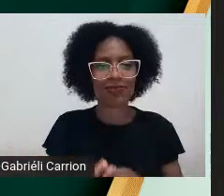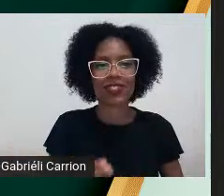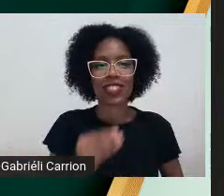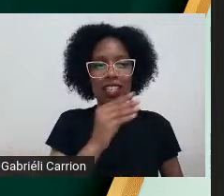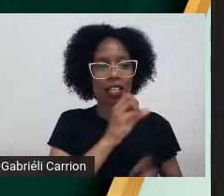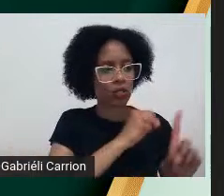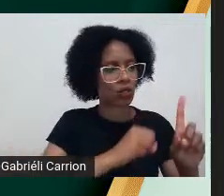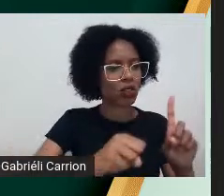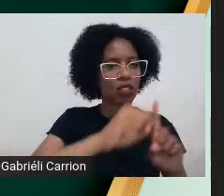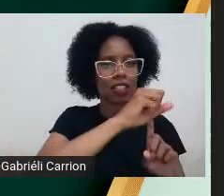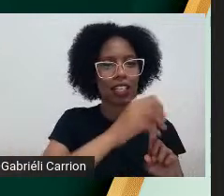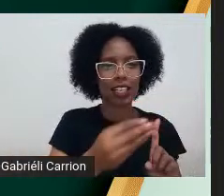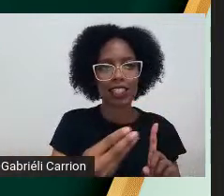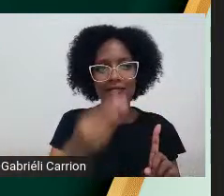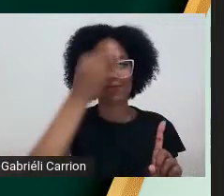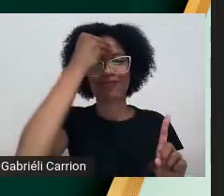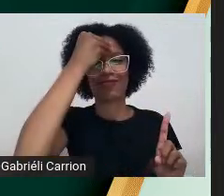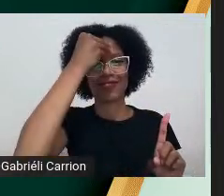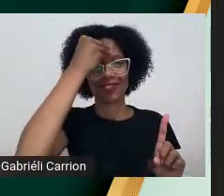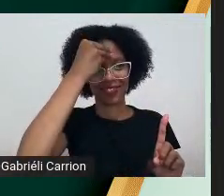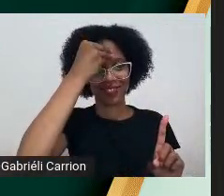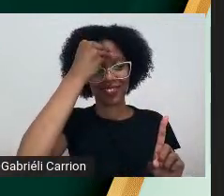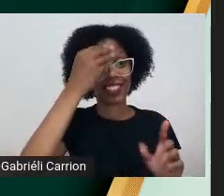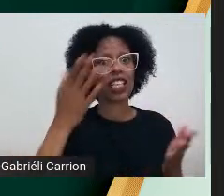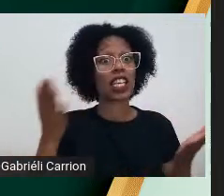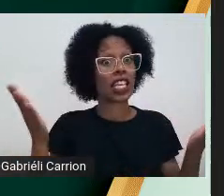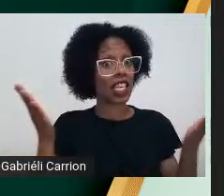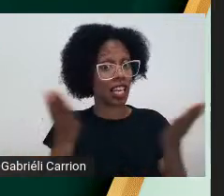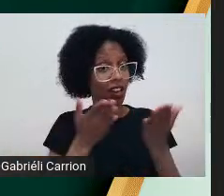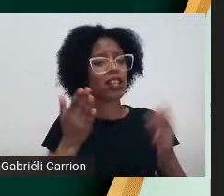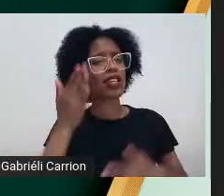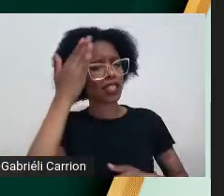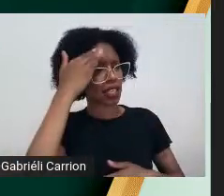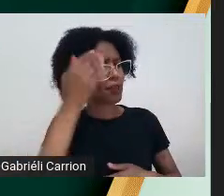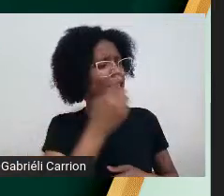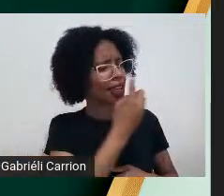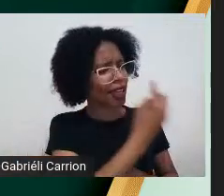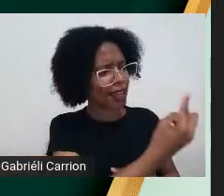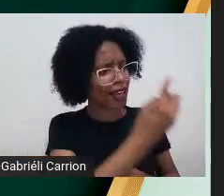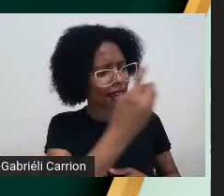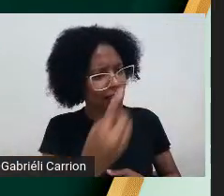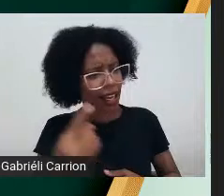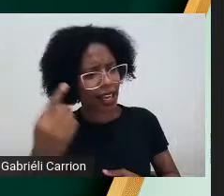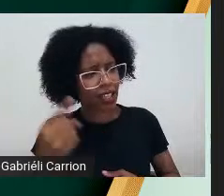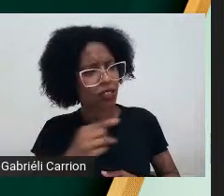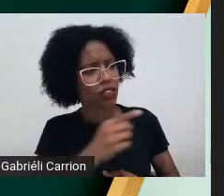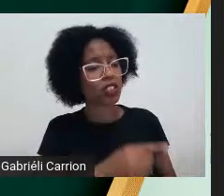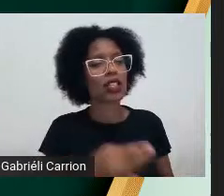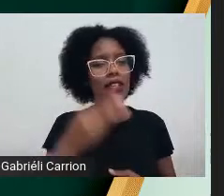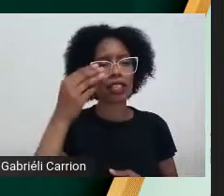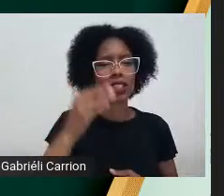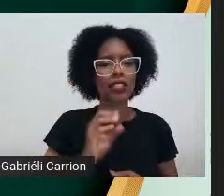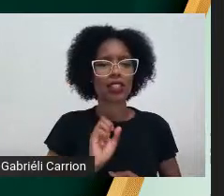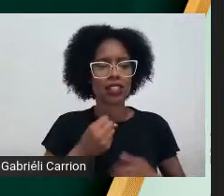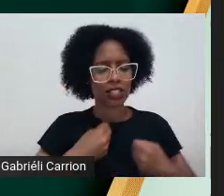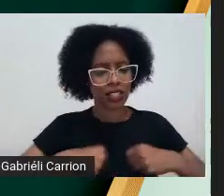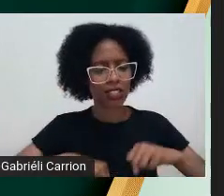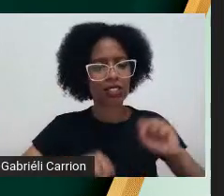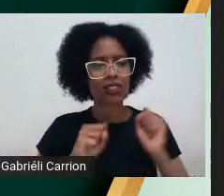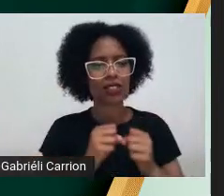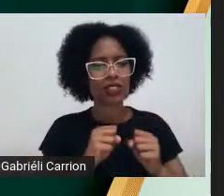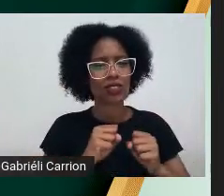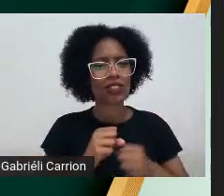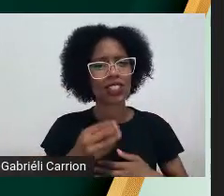sociedade. E temos a convicção de que cada um de vocês levará na mente e no coração o que foi aprendido